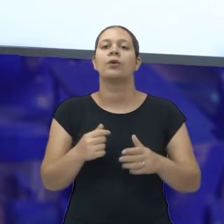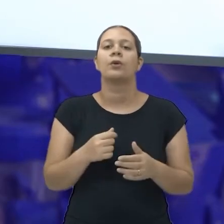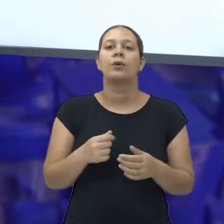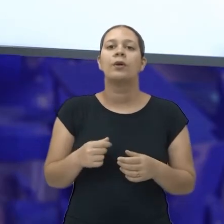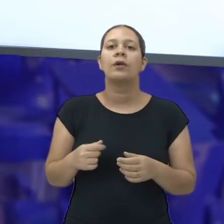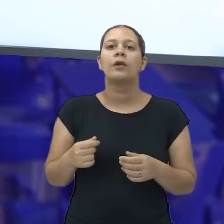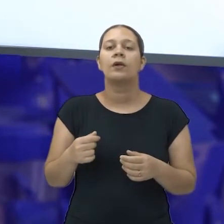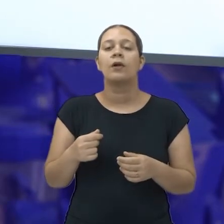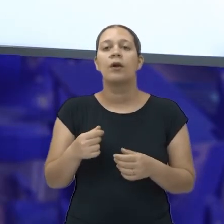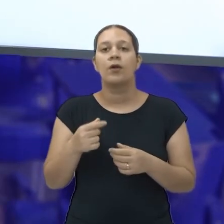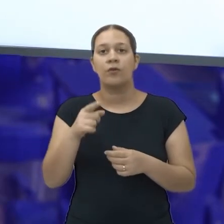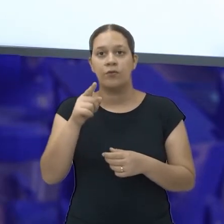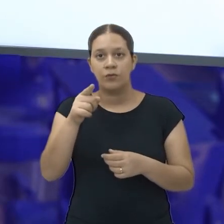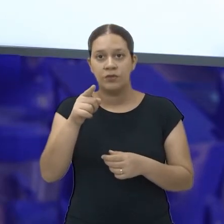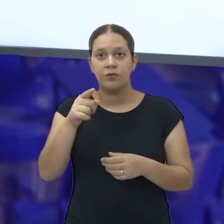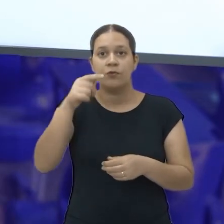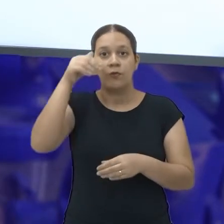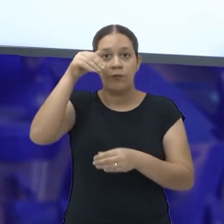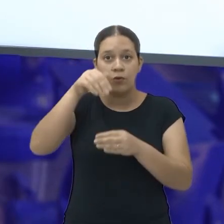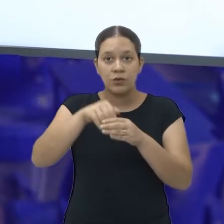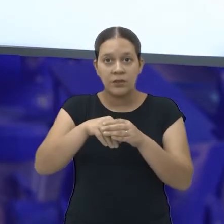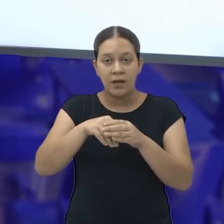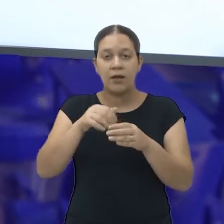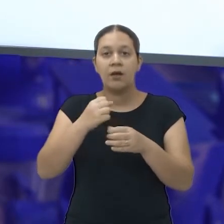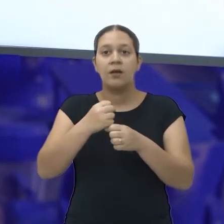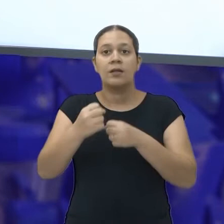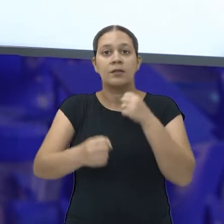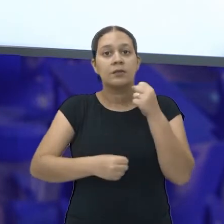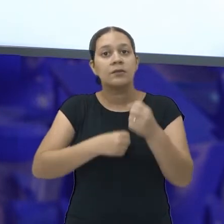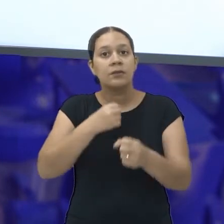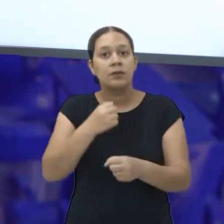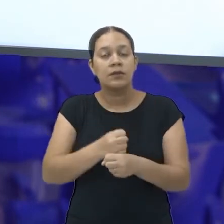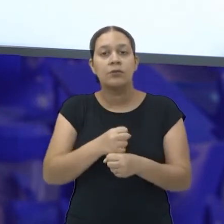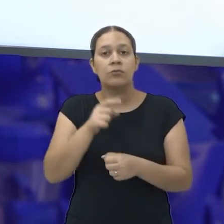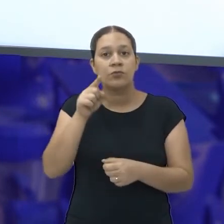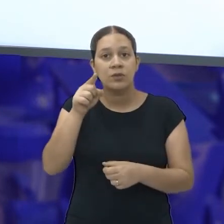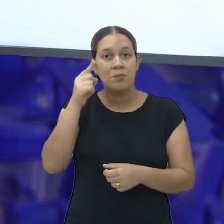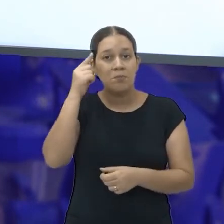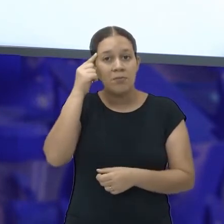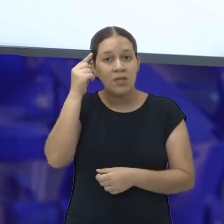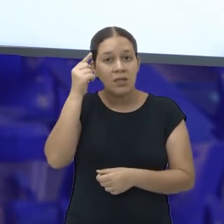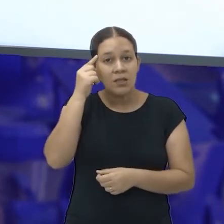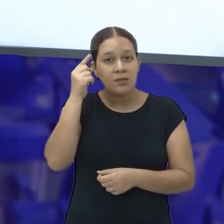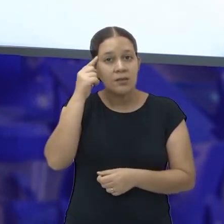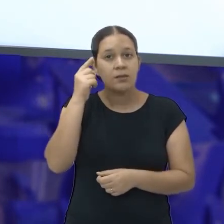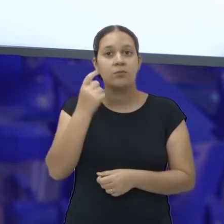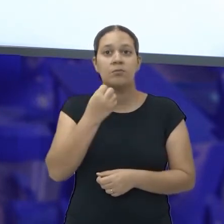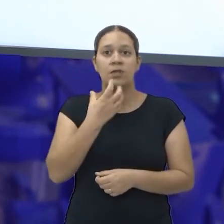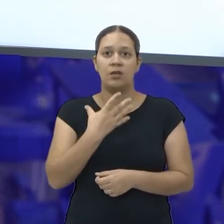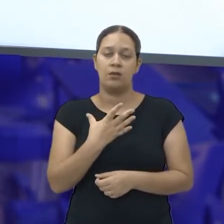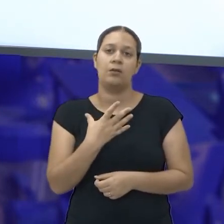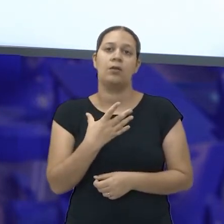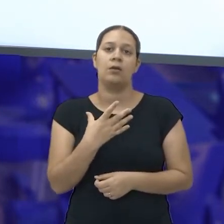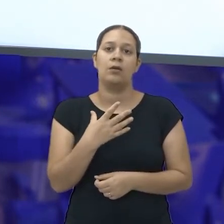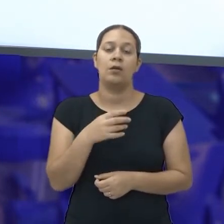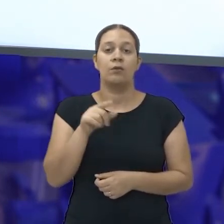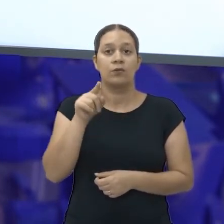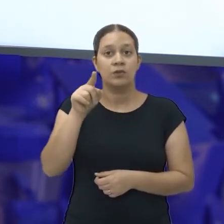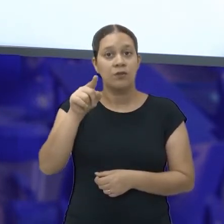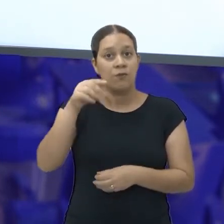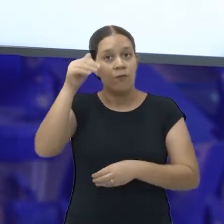Gente, quando vocês forem votar esse ano, pensem bem quem vocês vão votar. Votem